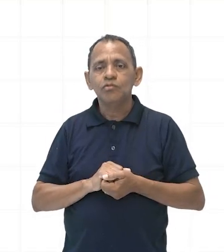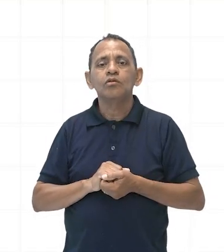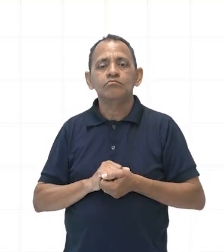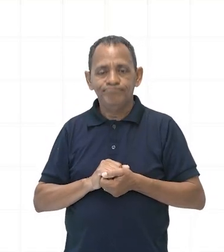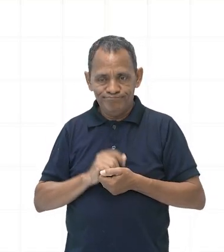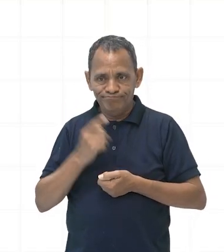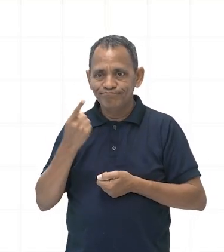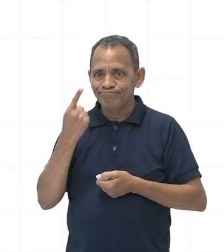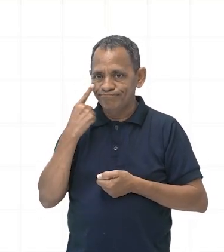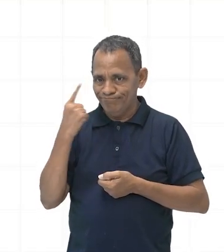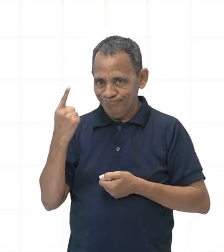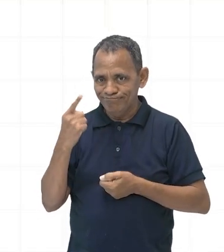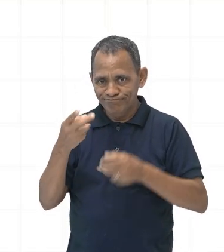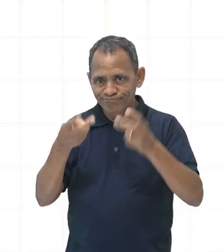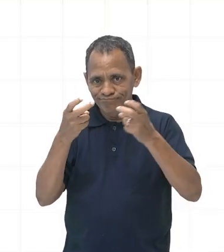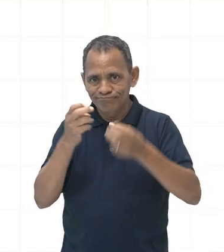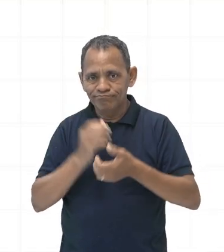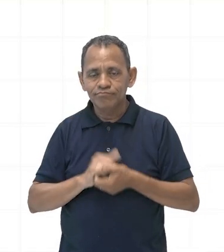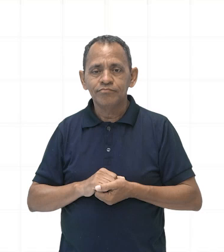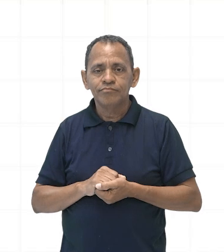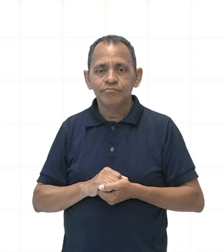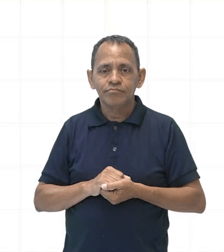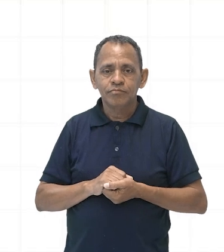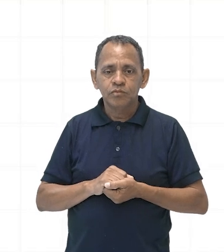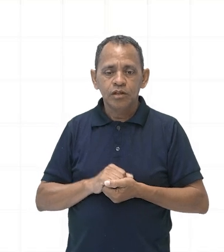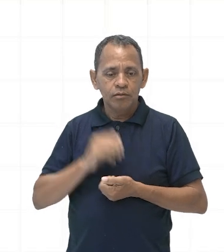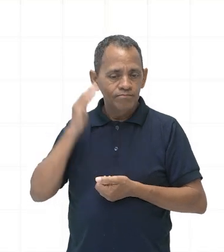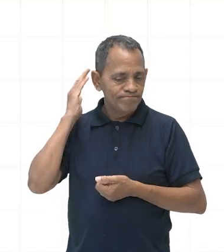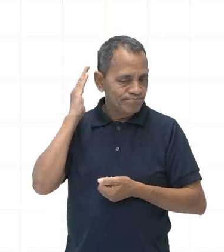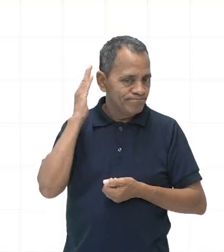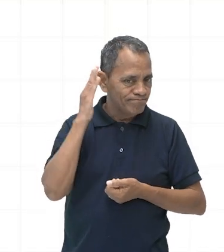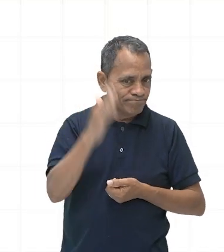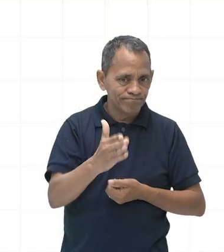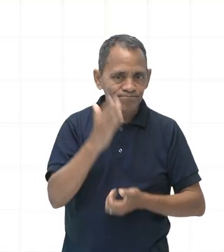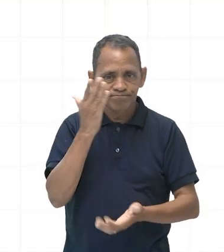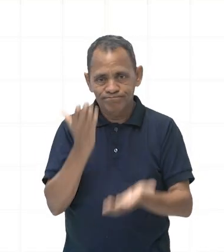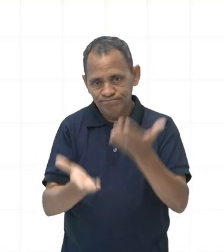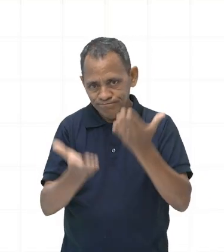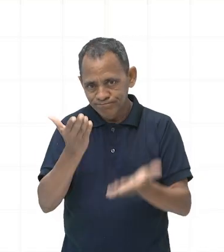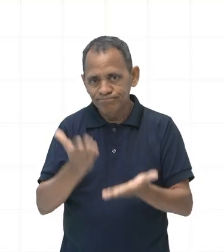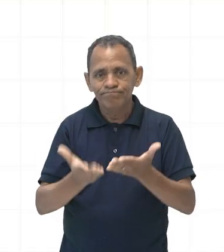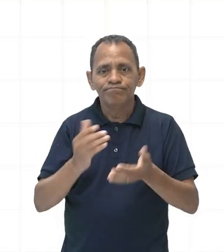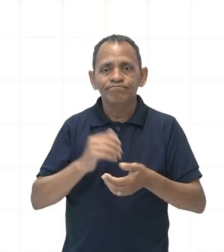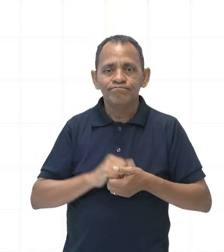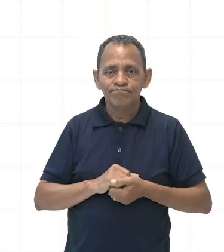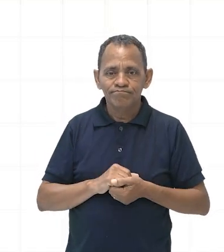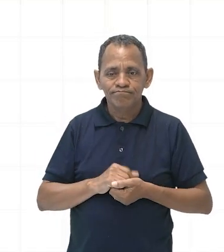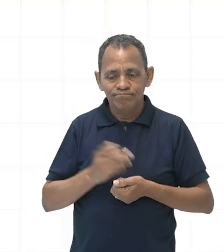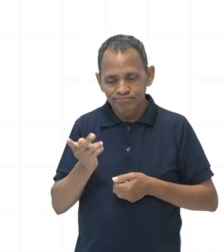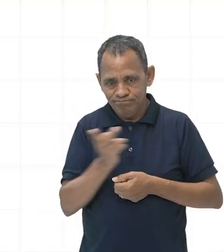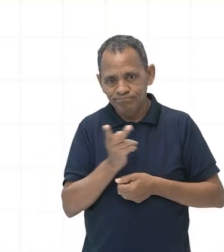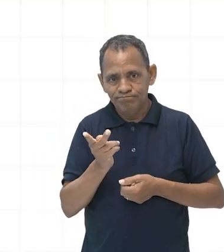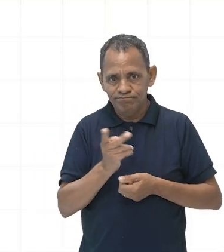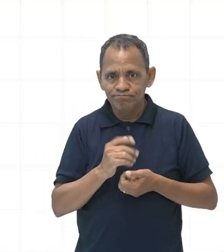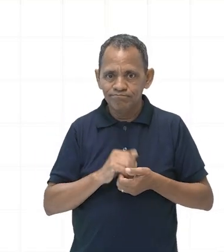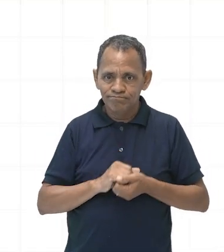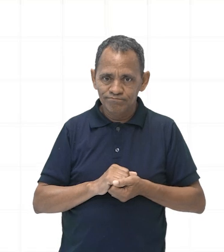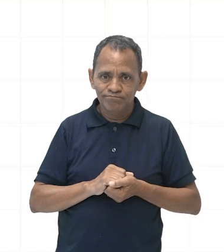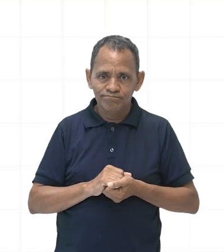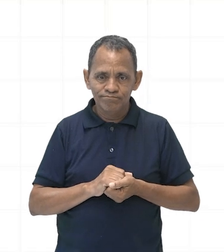Mais bolos, mais minutos. Menos bolos, menos minutos. Então, essas duas grandezas são